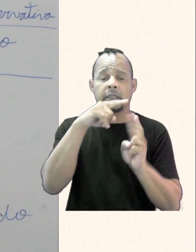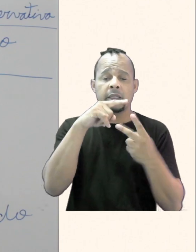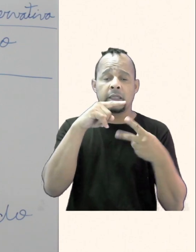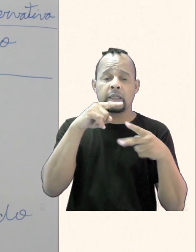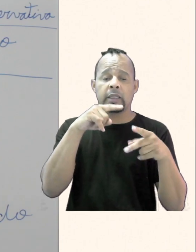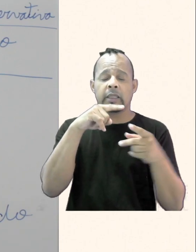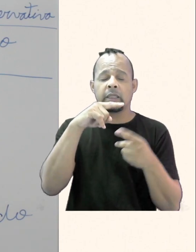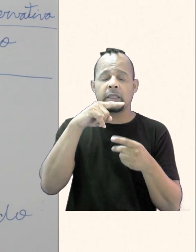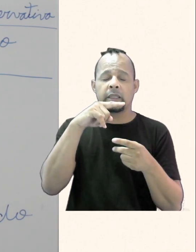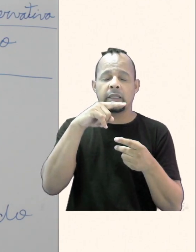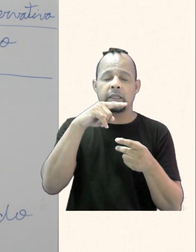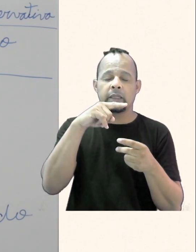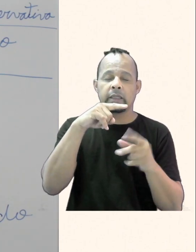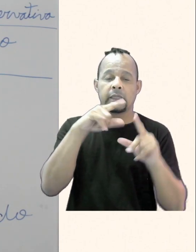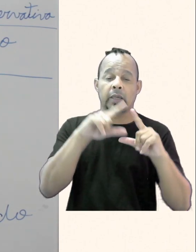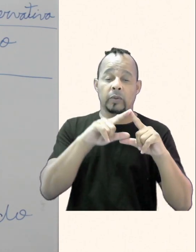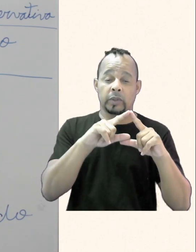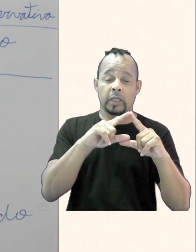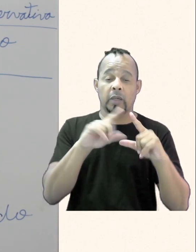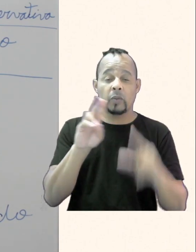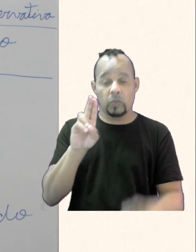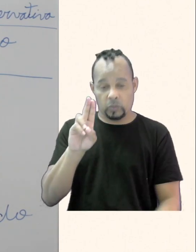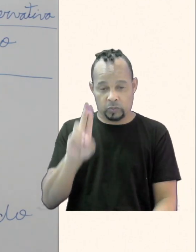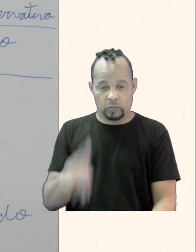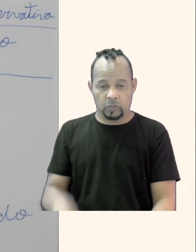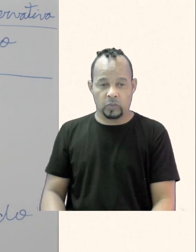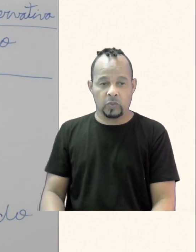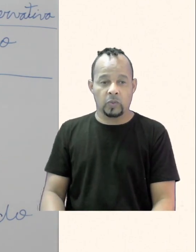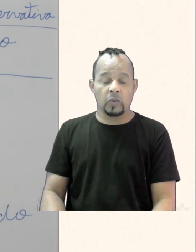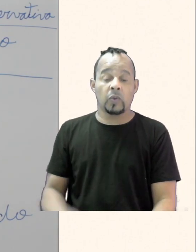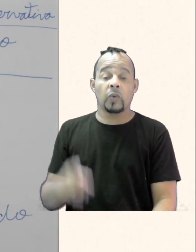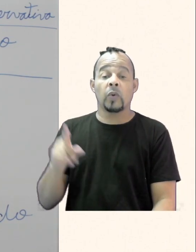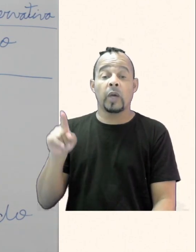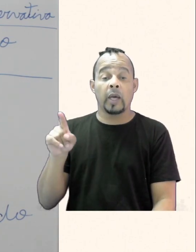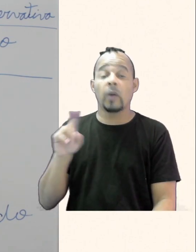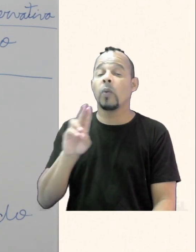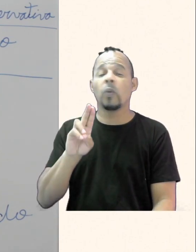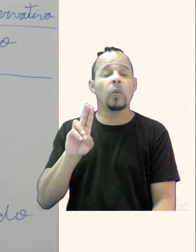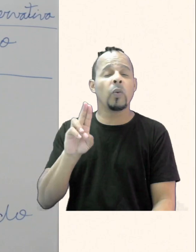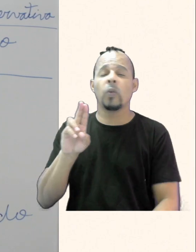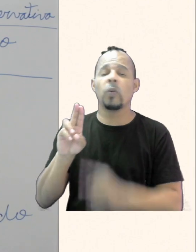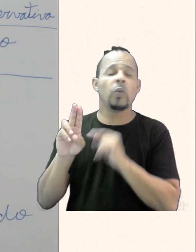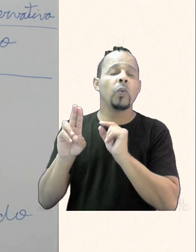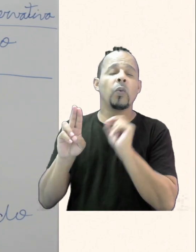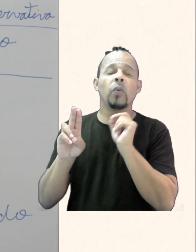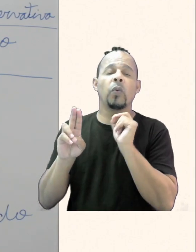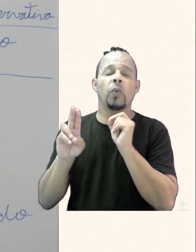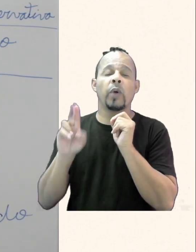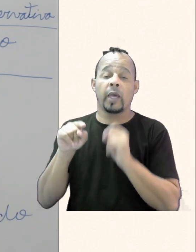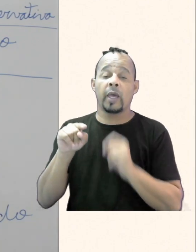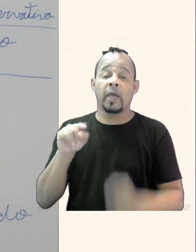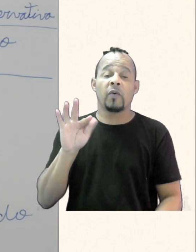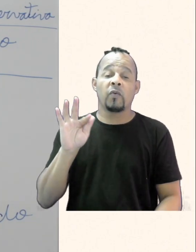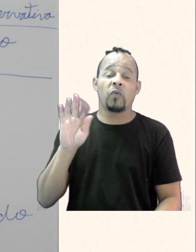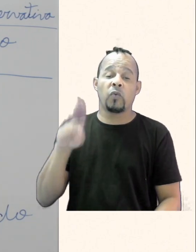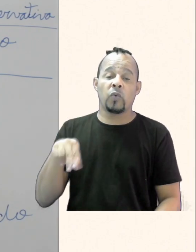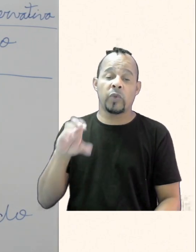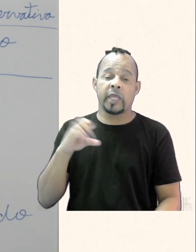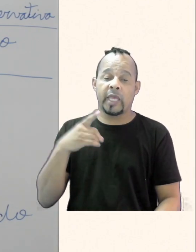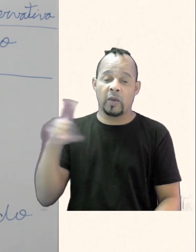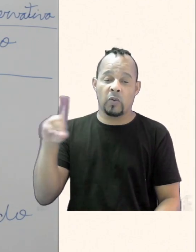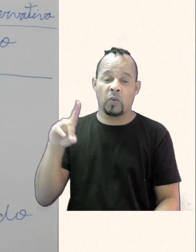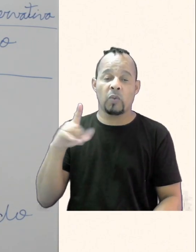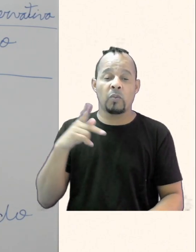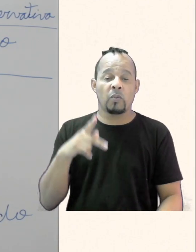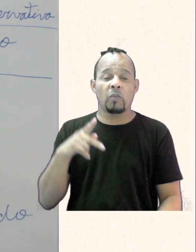U. Quem é esse U? U é uma função potencial, beleza? Que tem um valor em